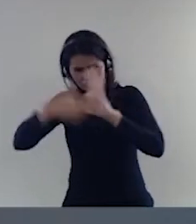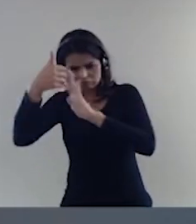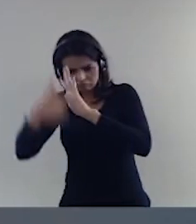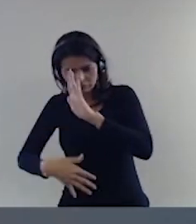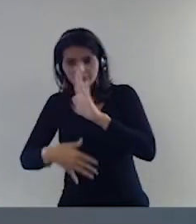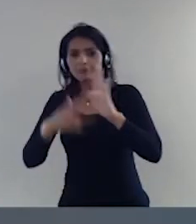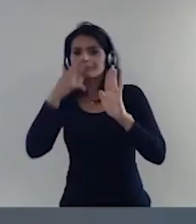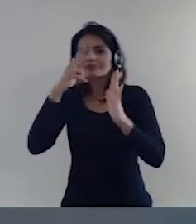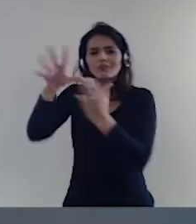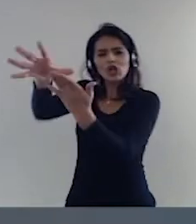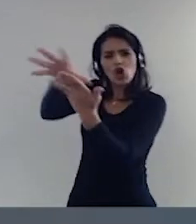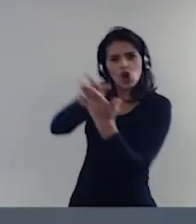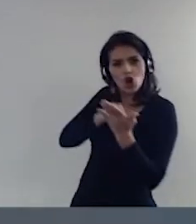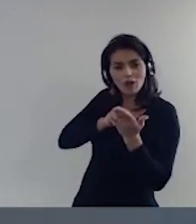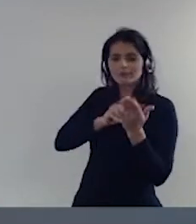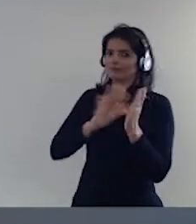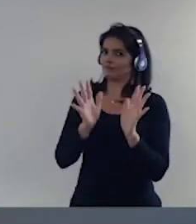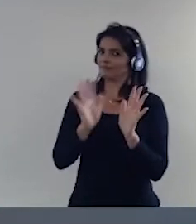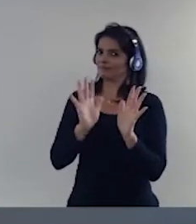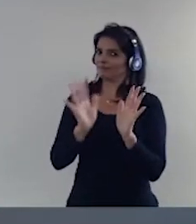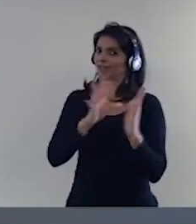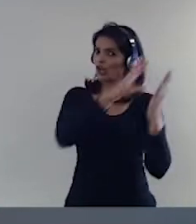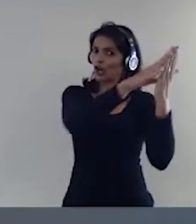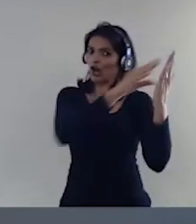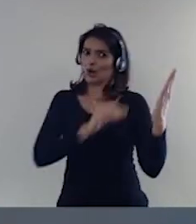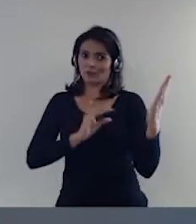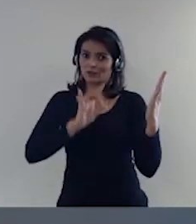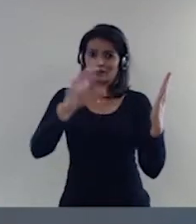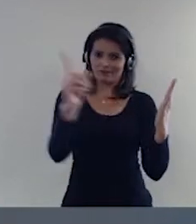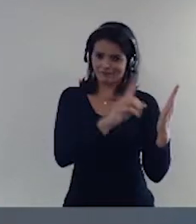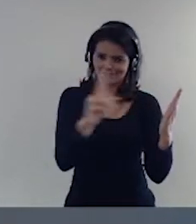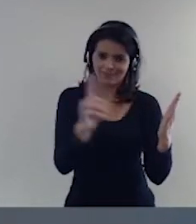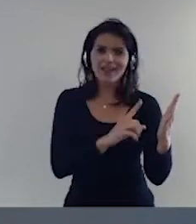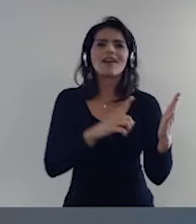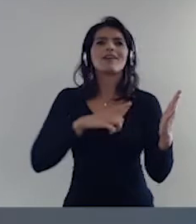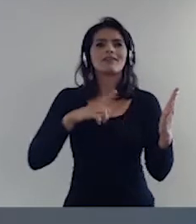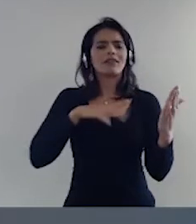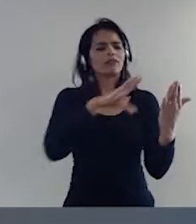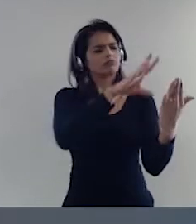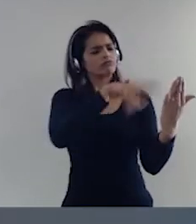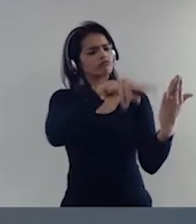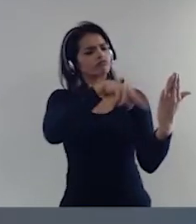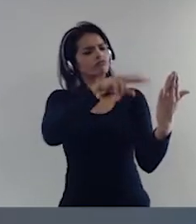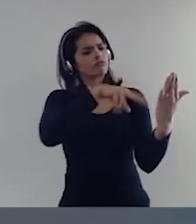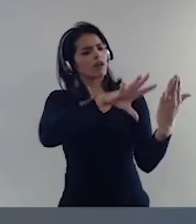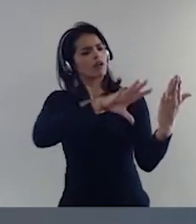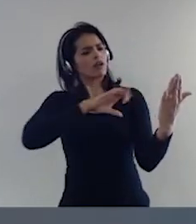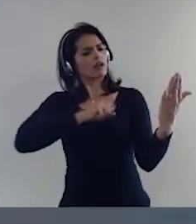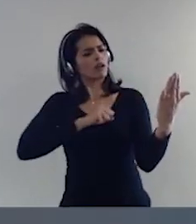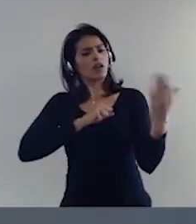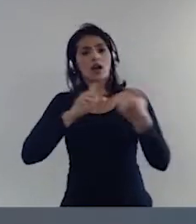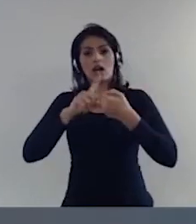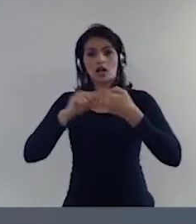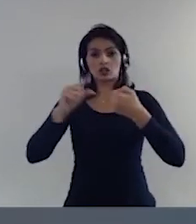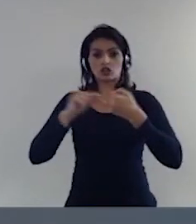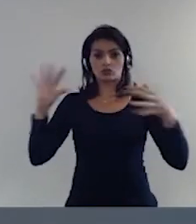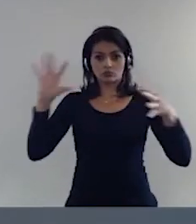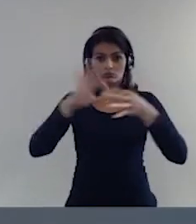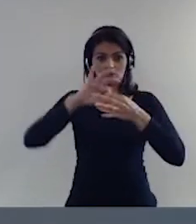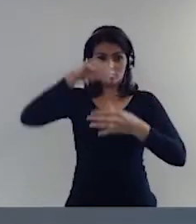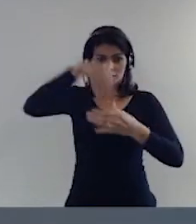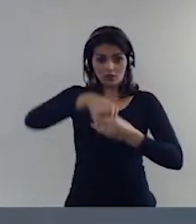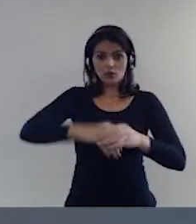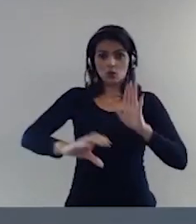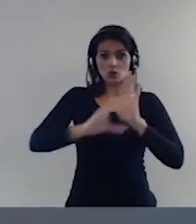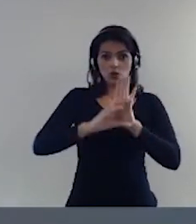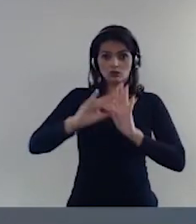dizer que houve uma cópia, porque não foi uma mera cópia, mas se inspiraram fortemente nos artigos correspondentes do Código Civil